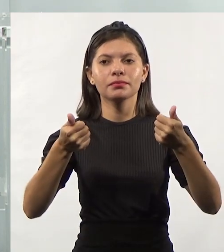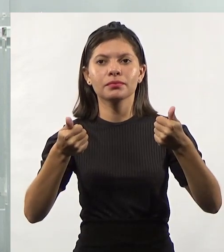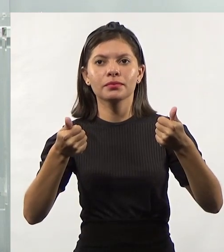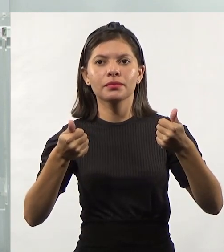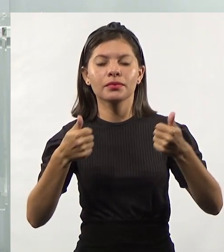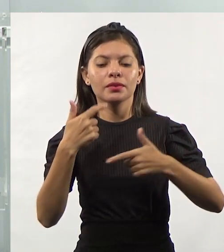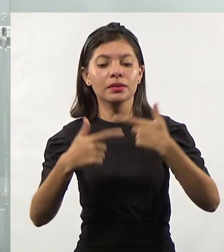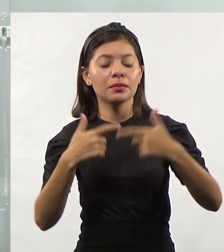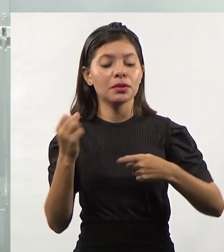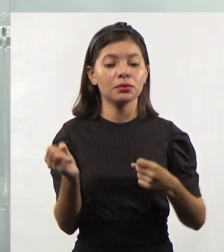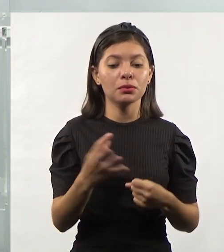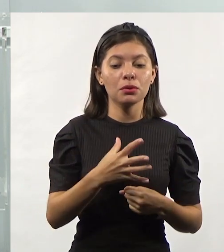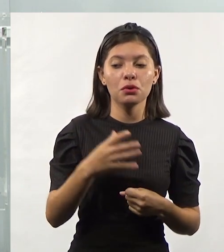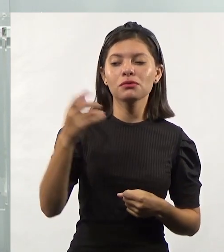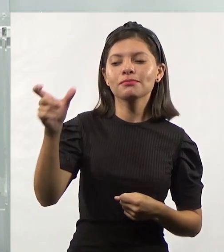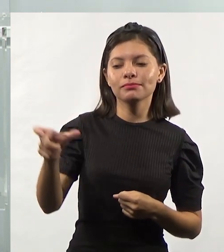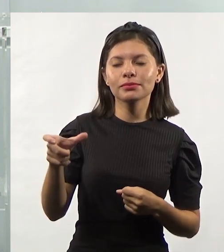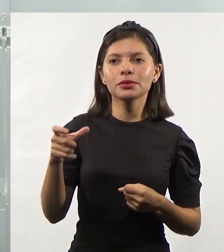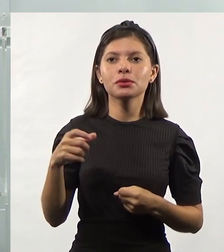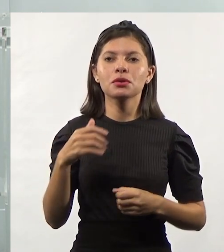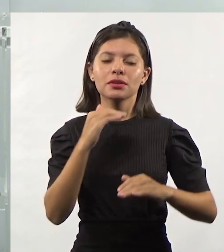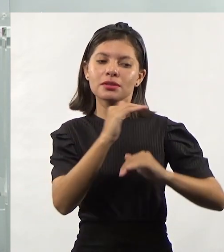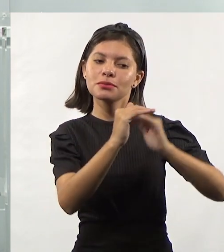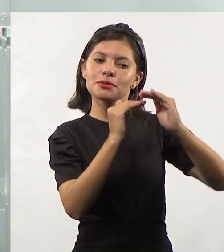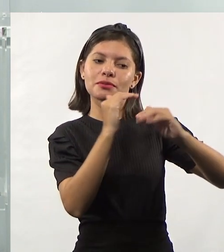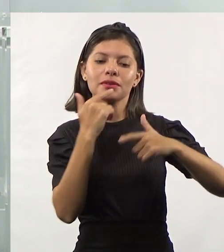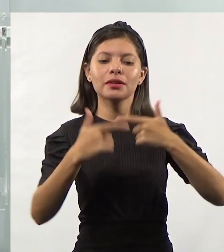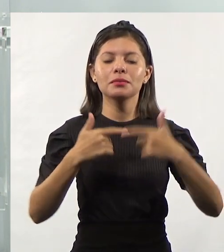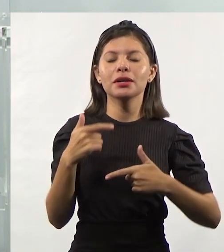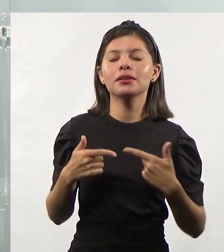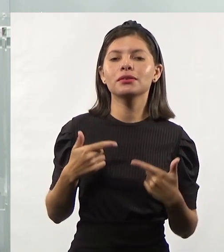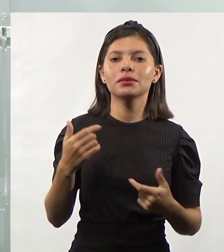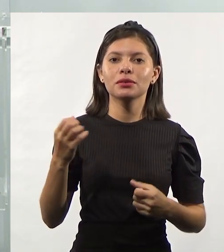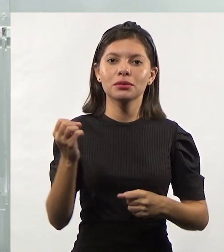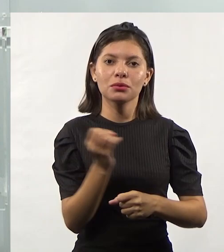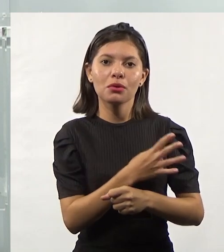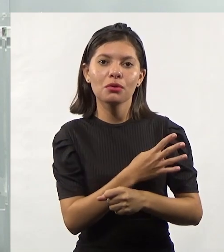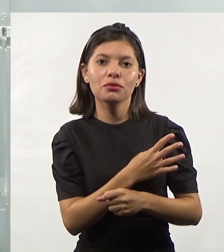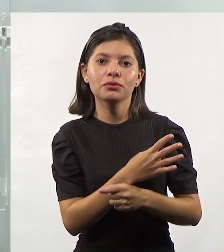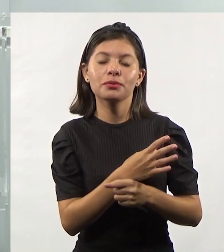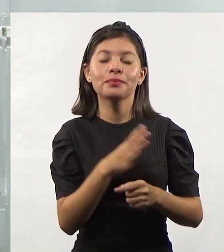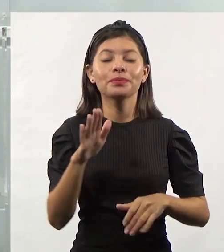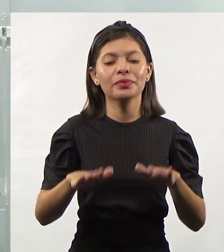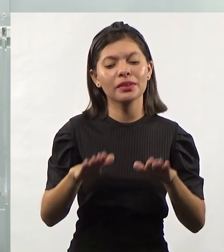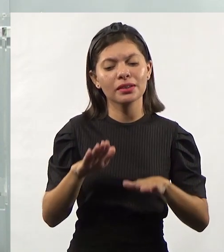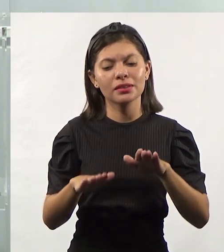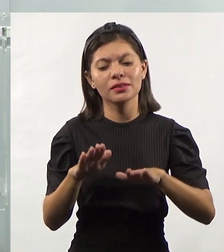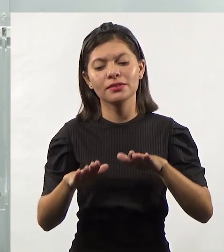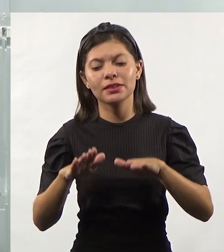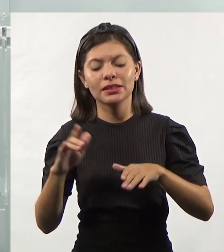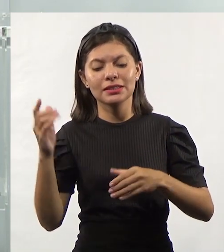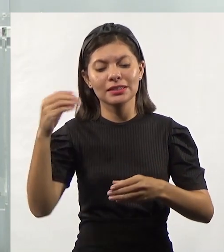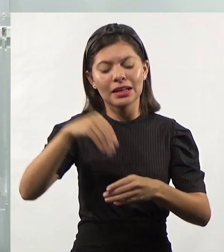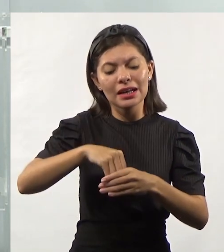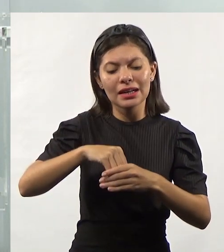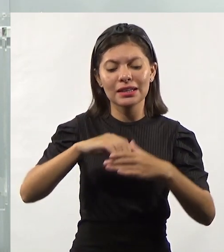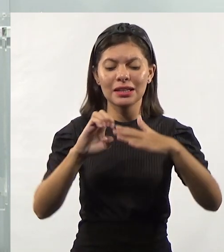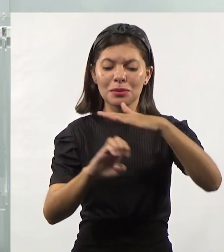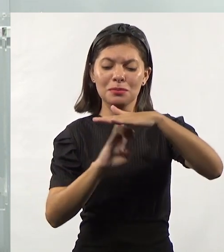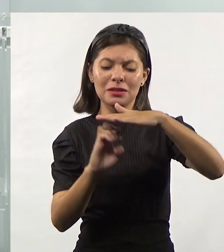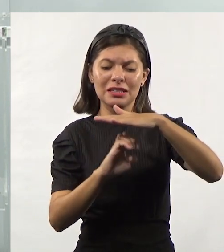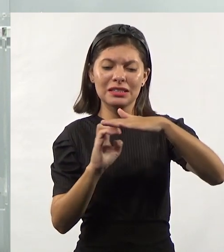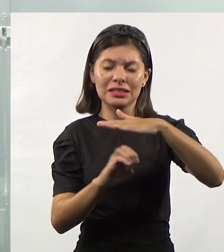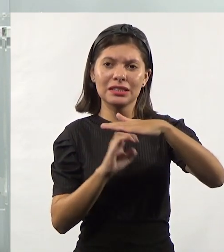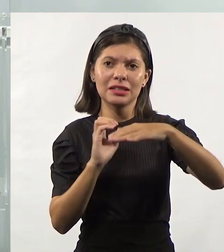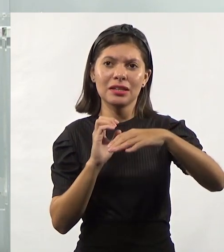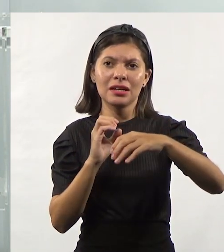uma nova função, que elas possam desenvolver um novo trabalho. Elas às vezes estão naquela organização há bastante tempo,